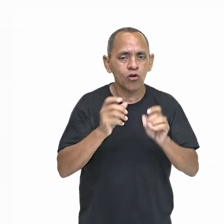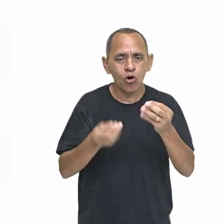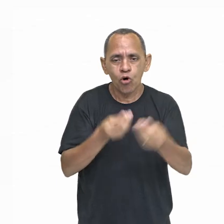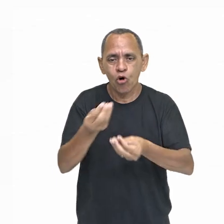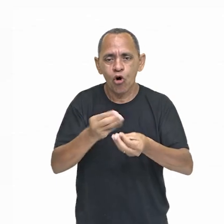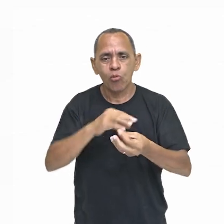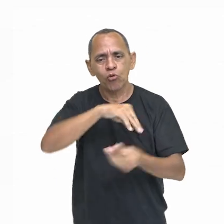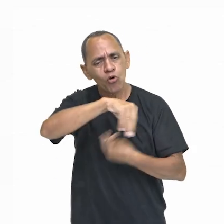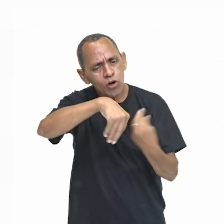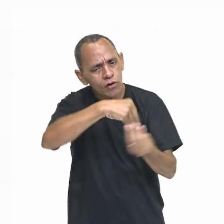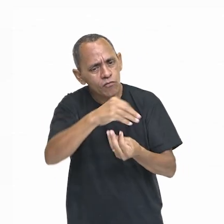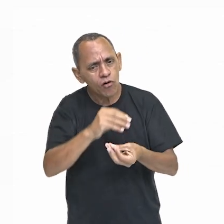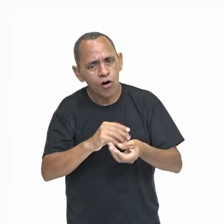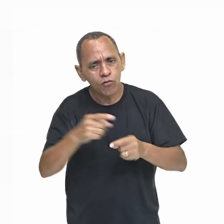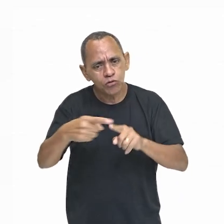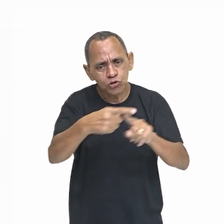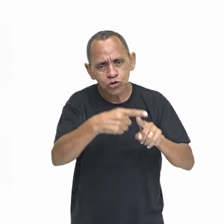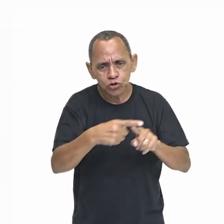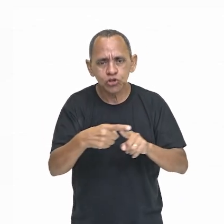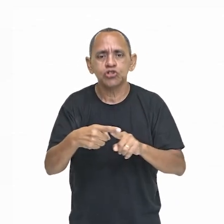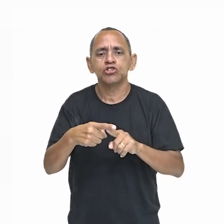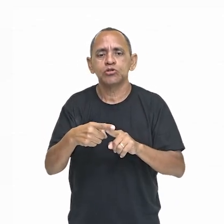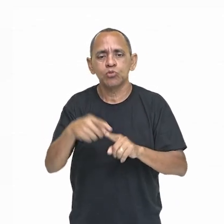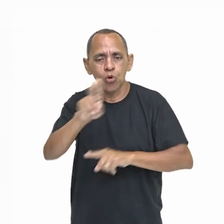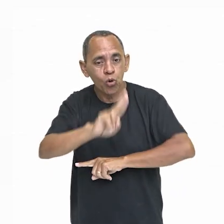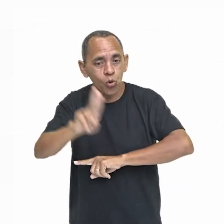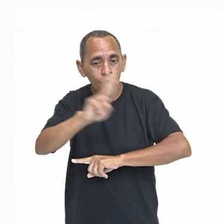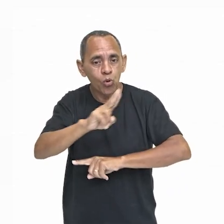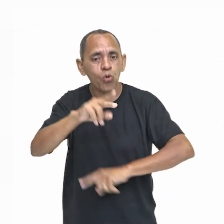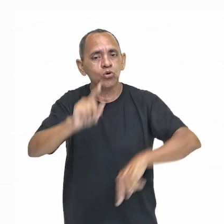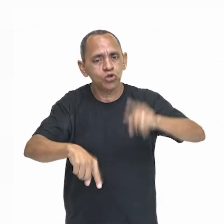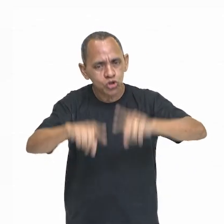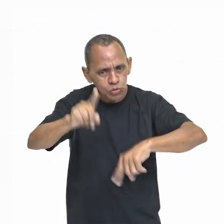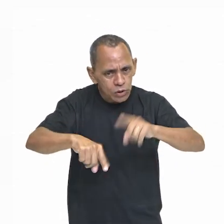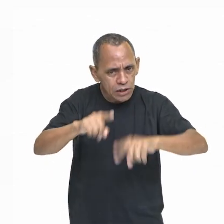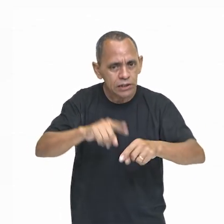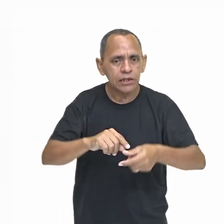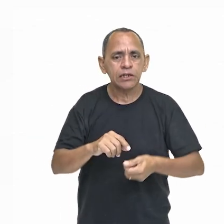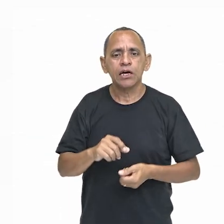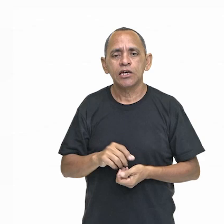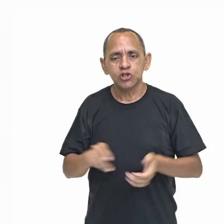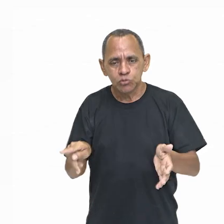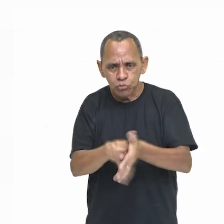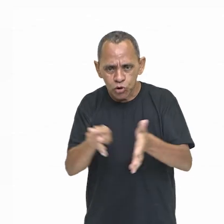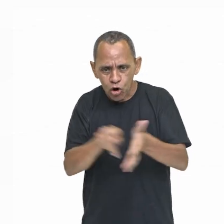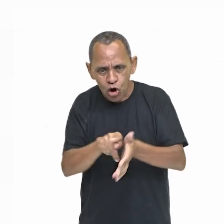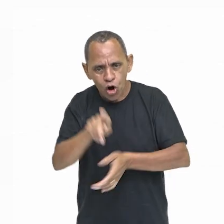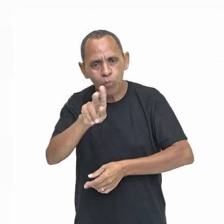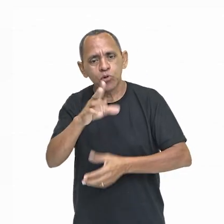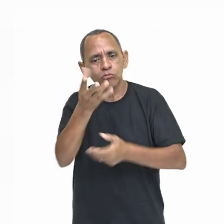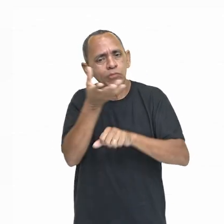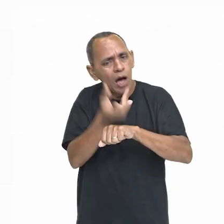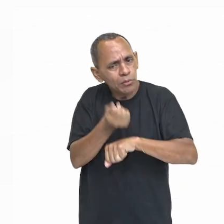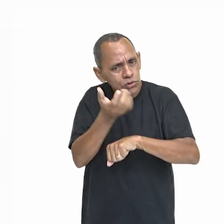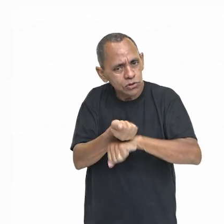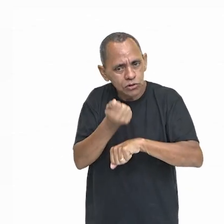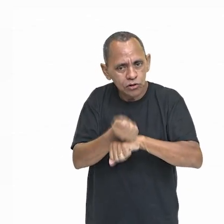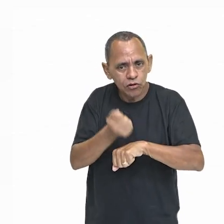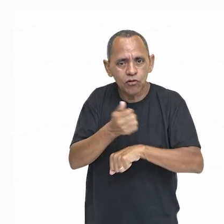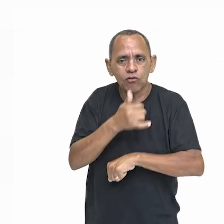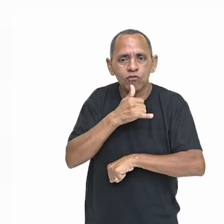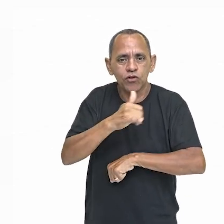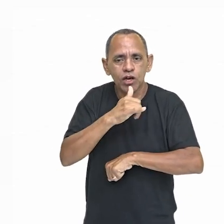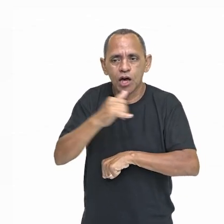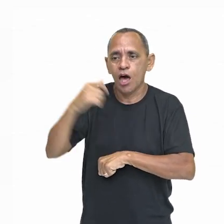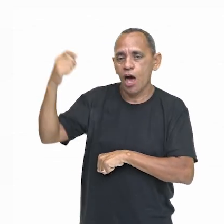envolve o emprego de células fotovoltaicas que convertem